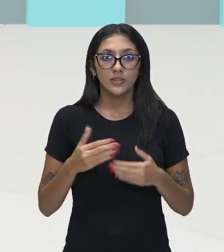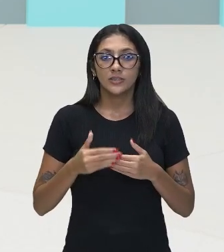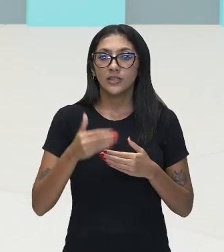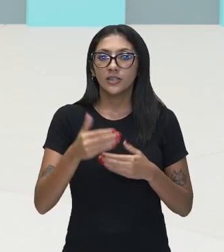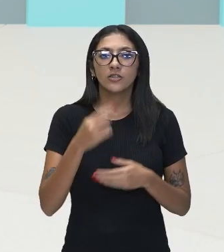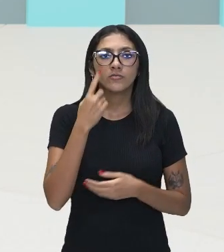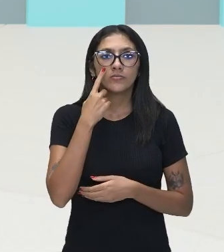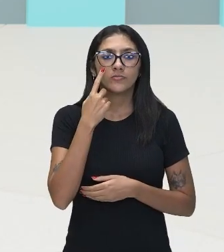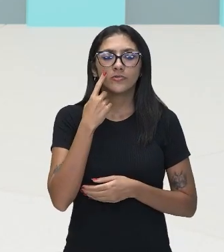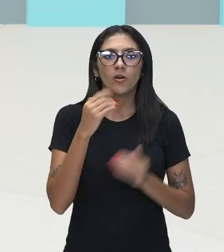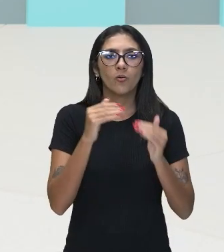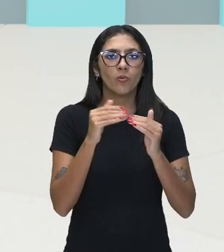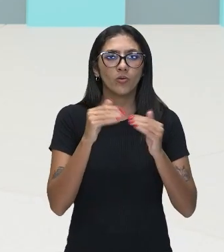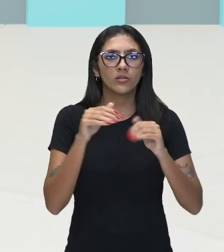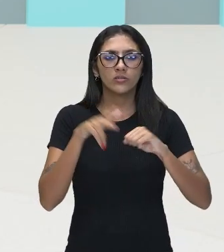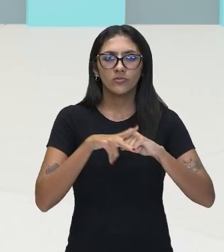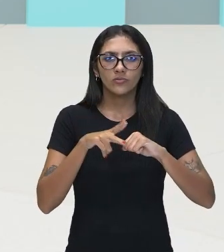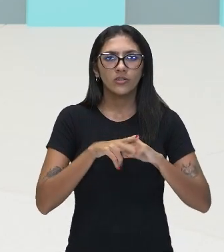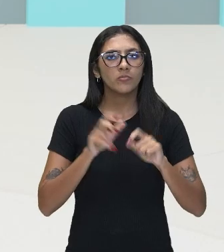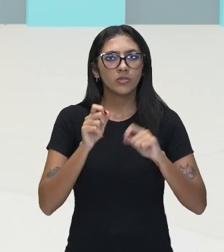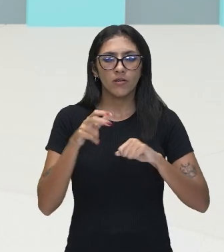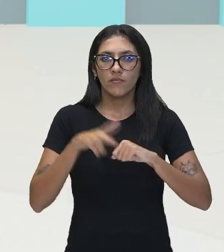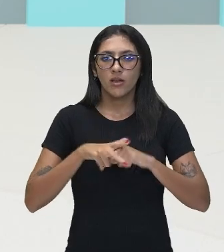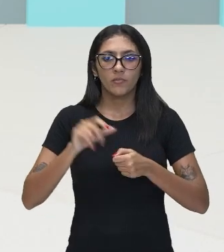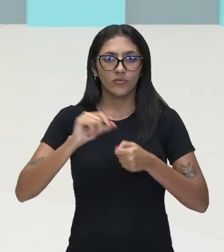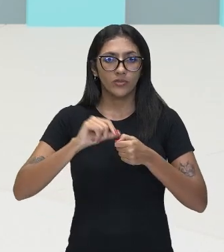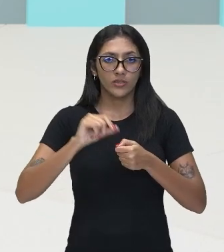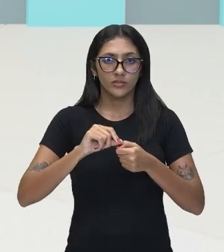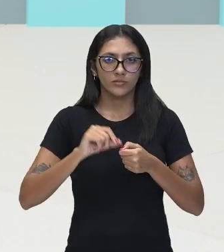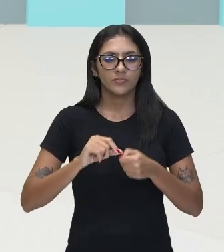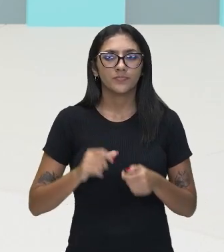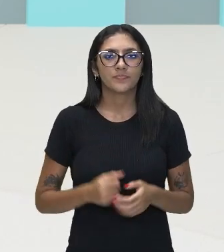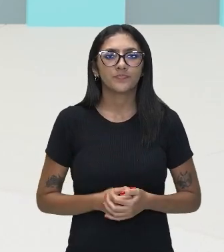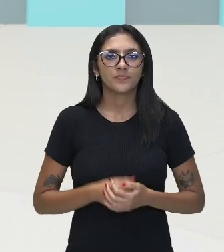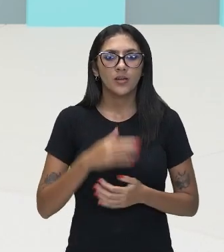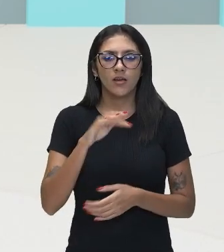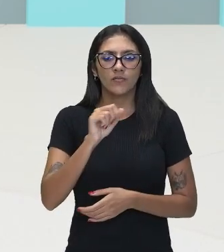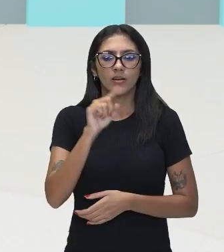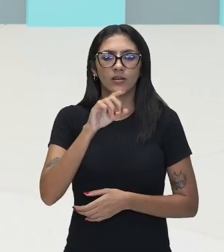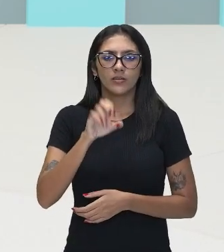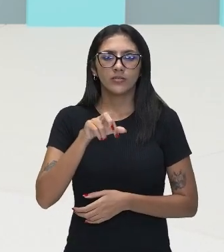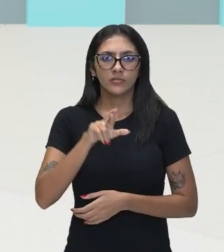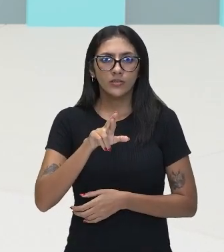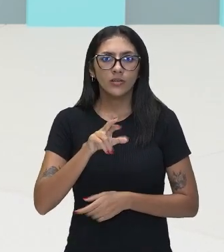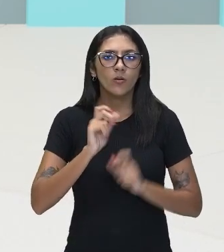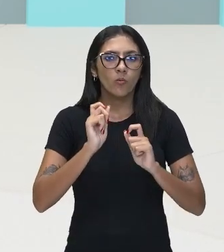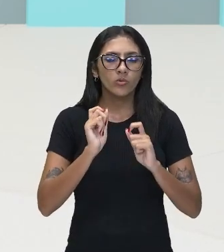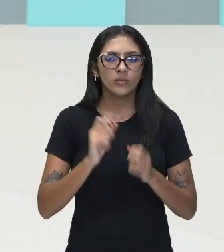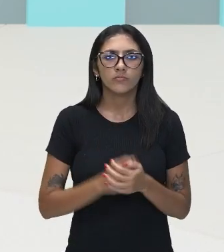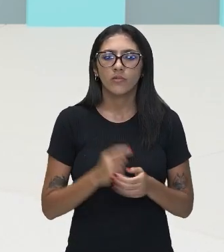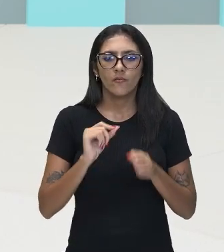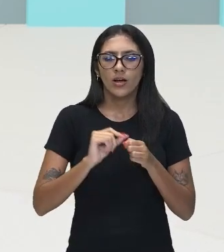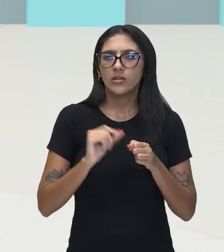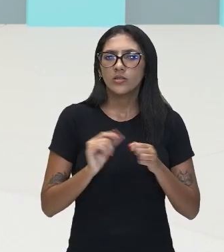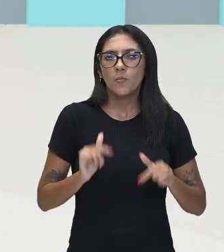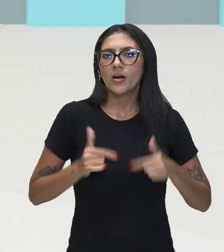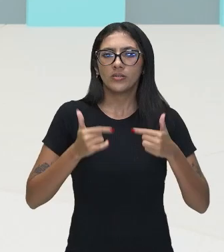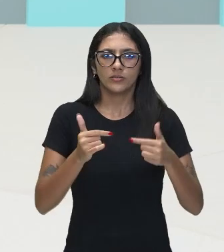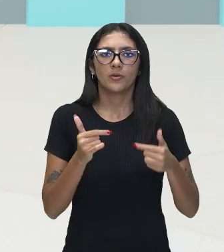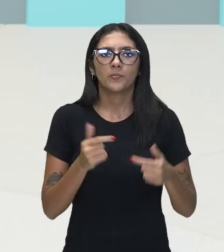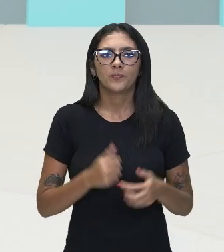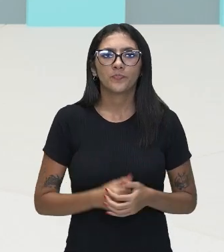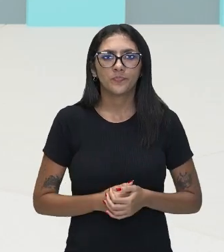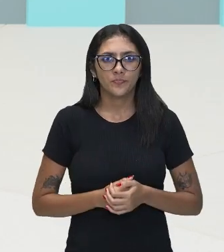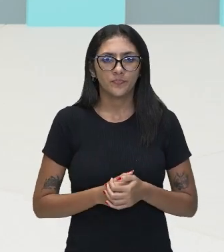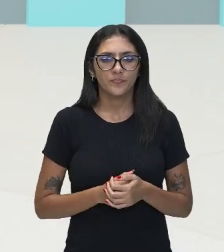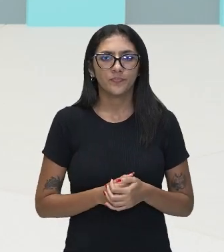dos verbos, do verbo fazer. Olha, o verbo fazer indica o quê? A realização de algo, de alguma coisa, né?